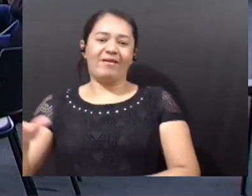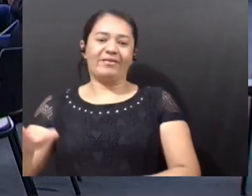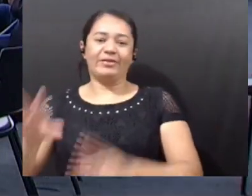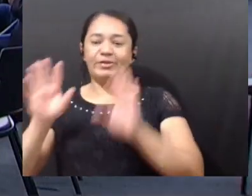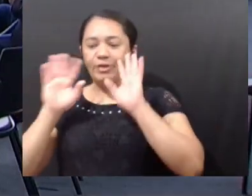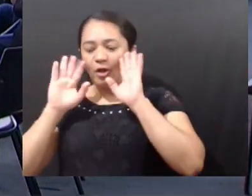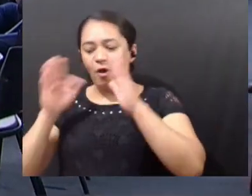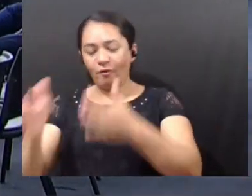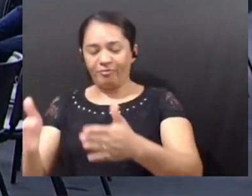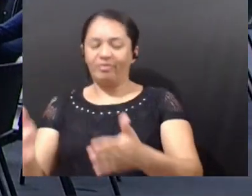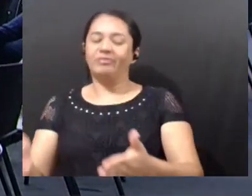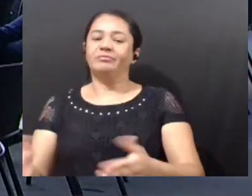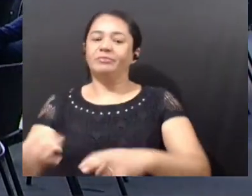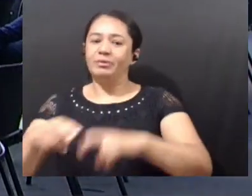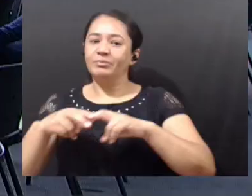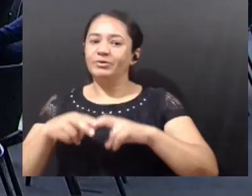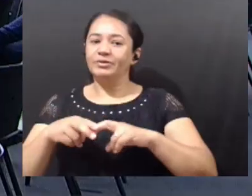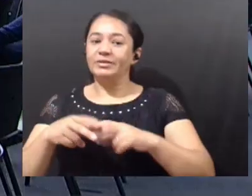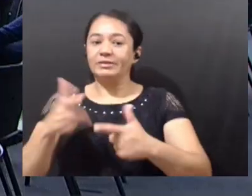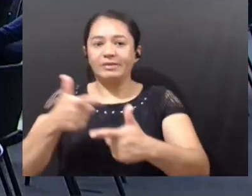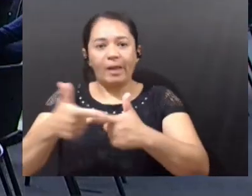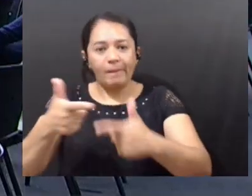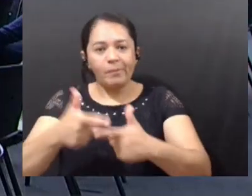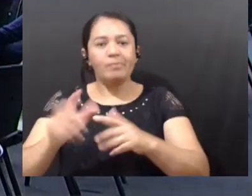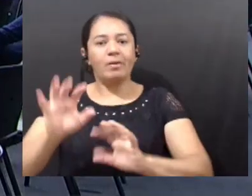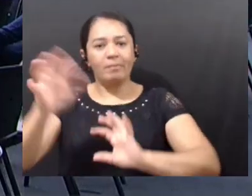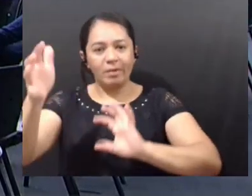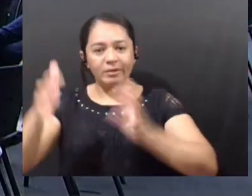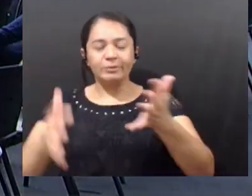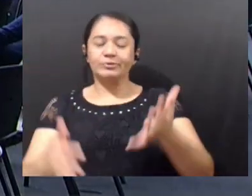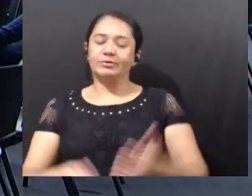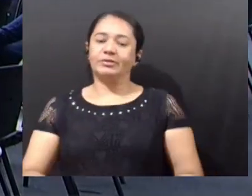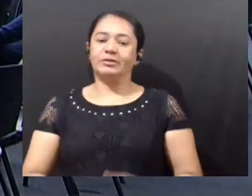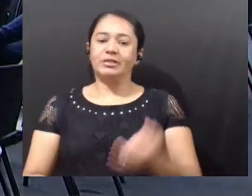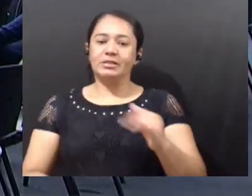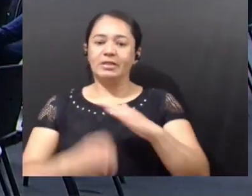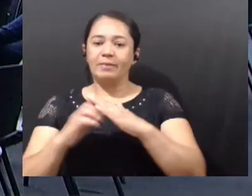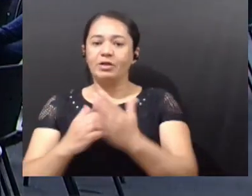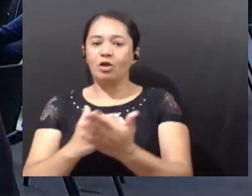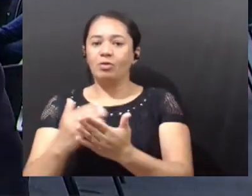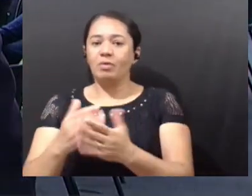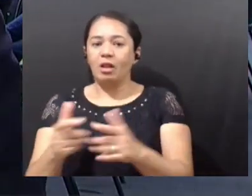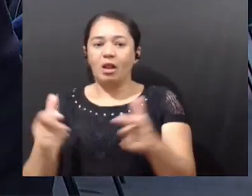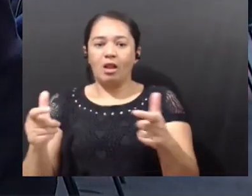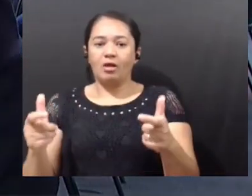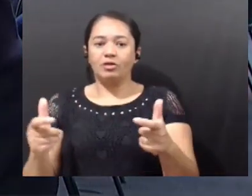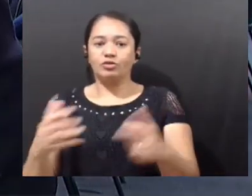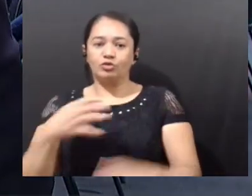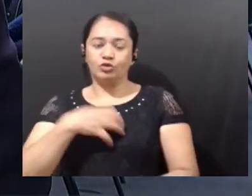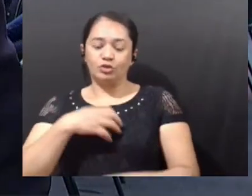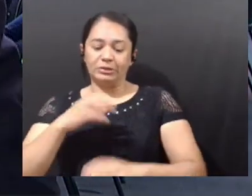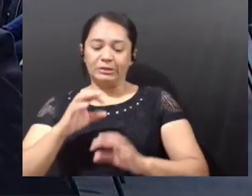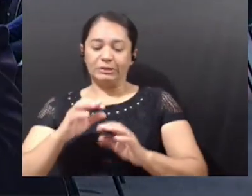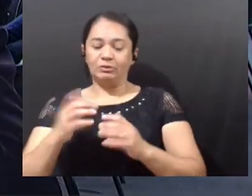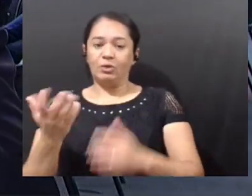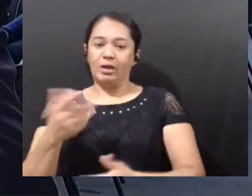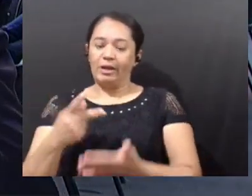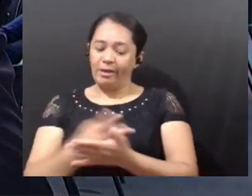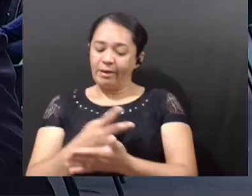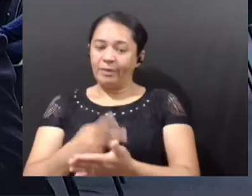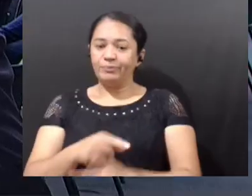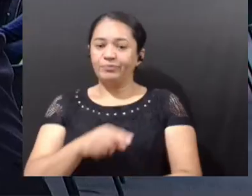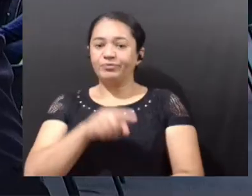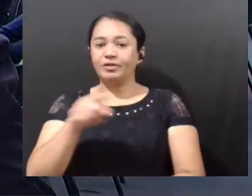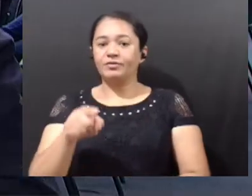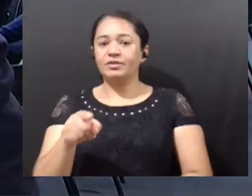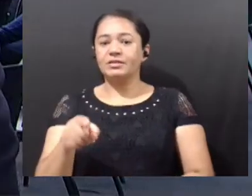vai trazer um problemaço se a empresa começar a crescer e crescer de uma forma desordenada. Agora, você falou de